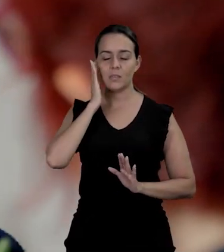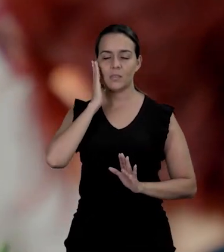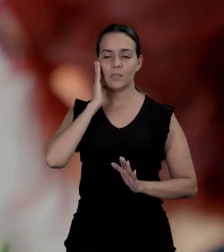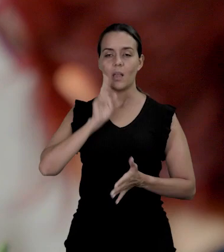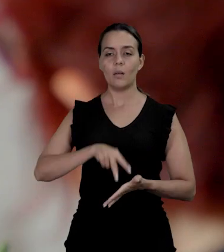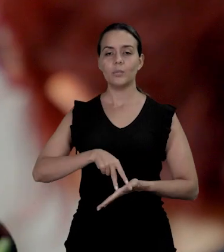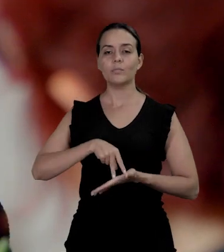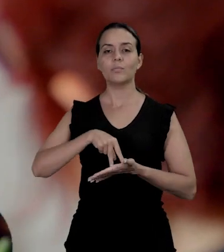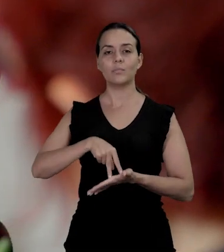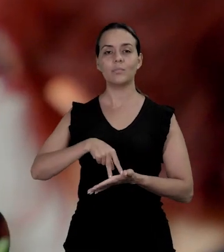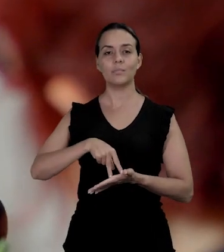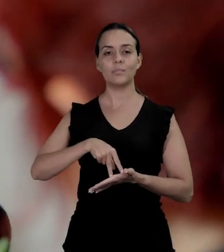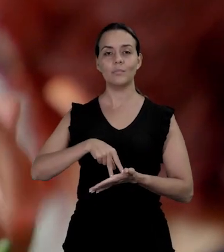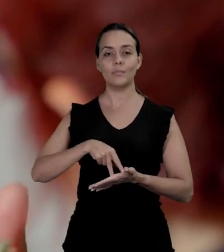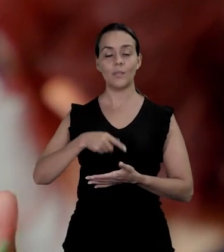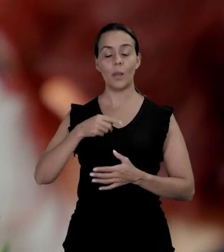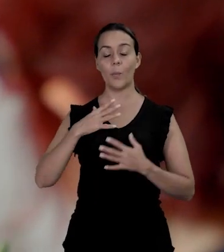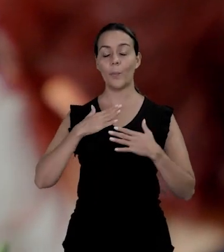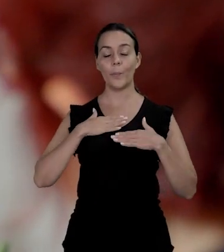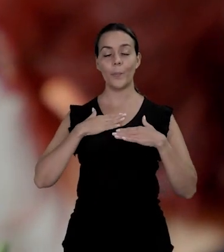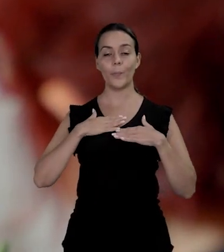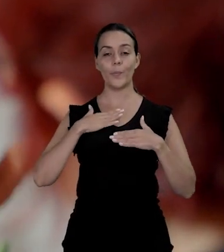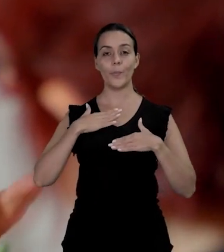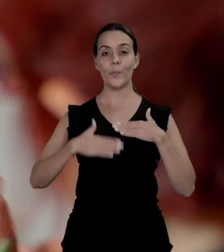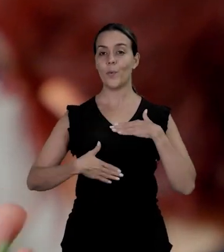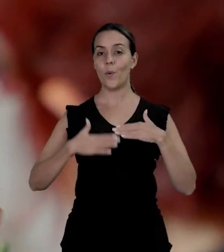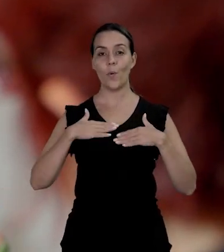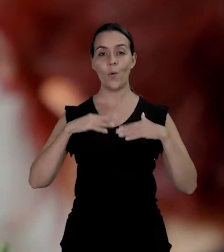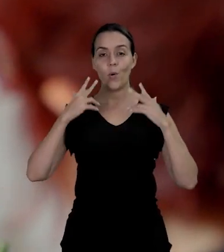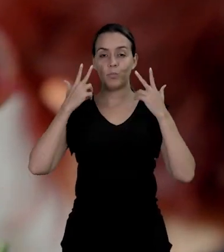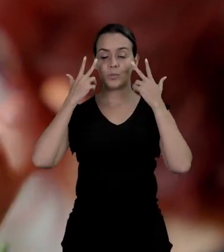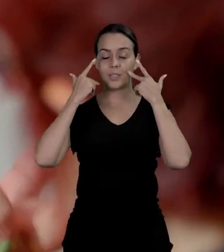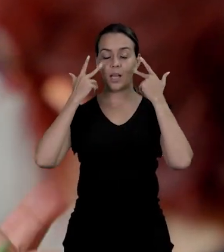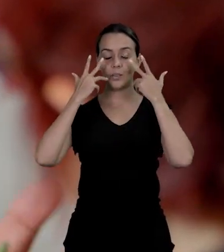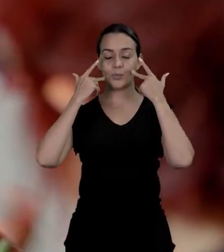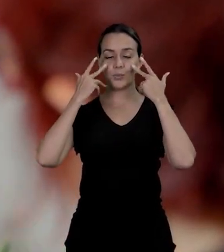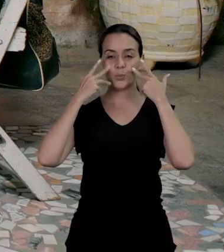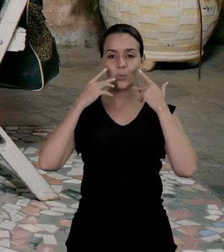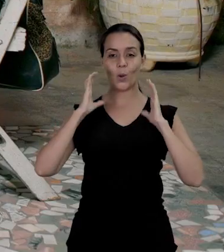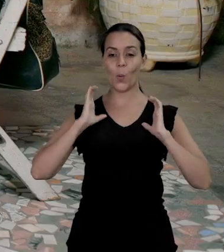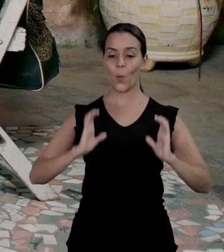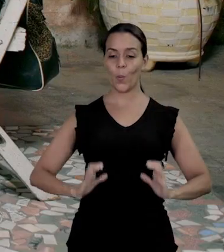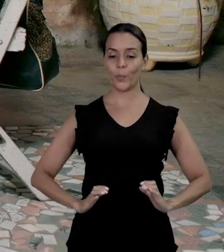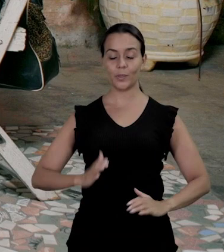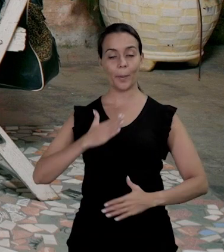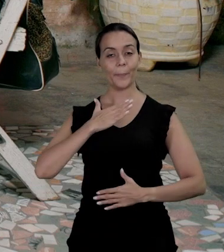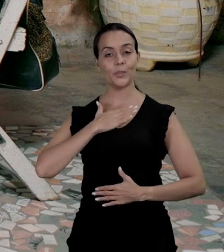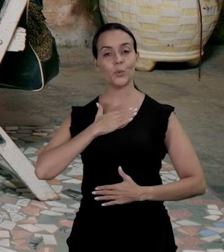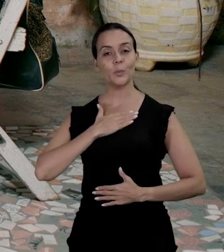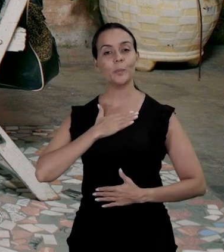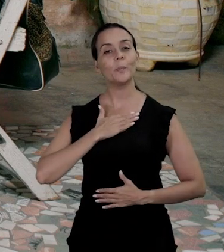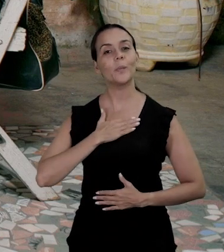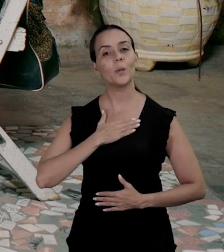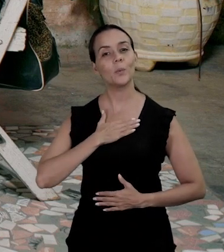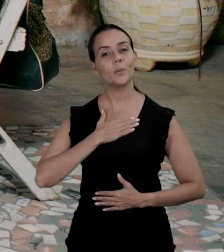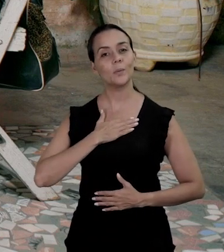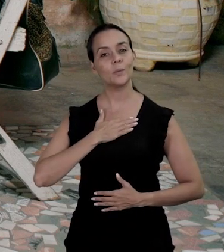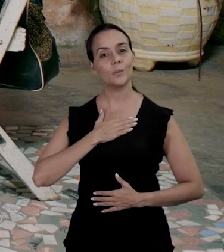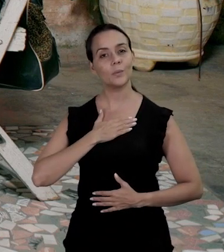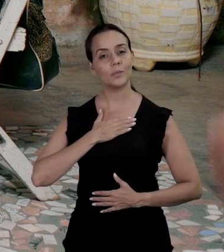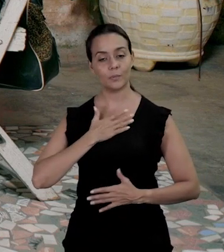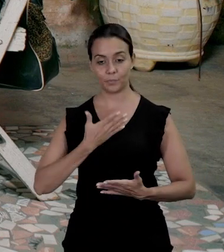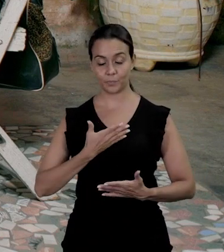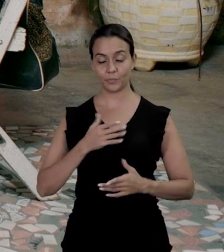a certeza que a pessoa quer ter de uma naturalidade de comportamento ligado ao corpo, de